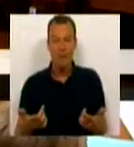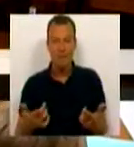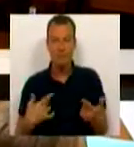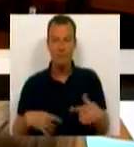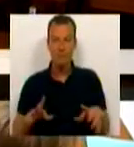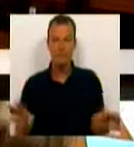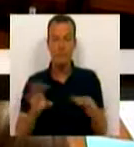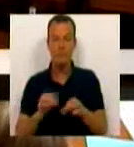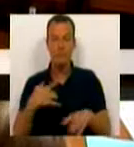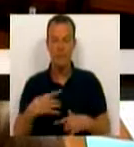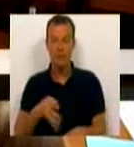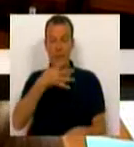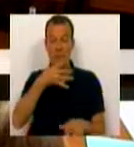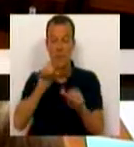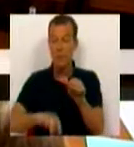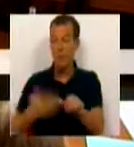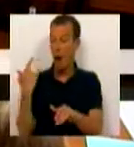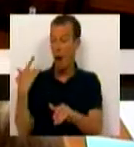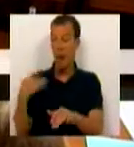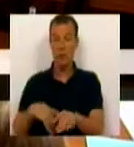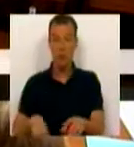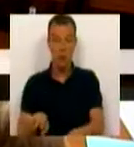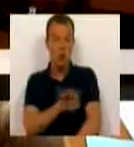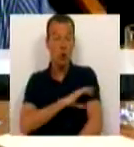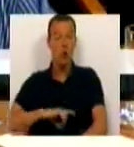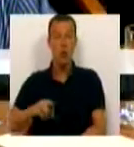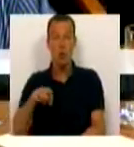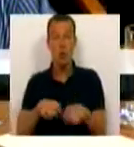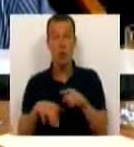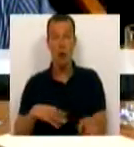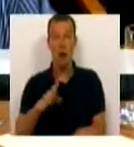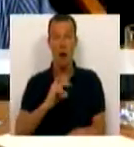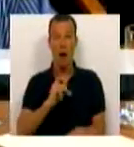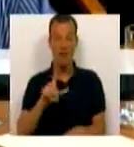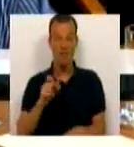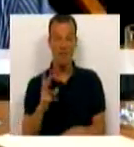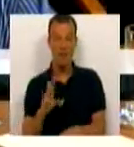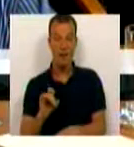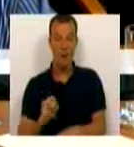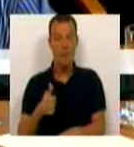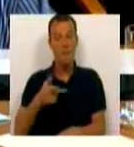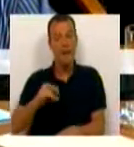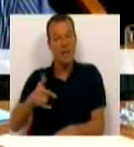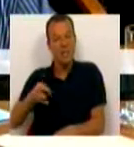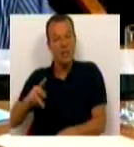por me referir à intervenção que acabou de terminar do Sr. Deputado Álvaro Batista, do PSD. E eu